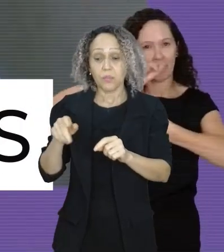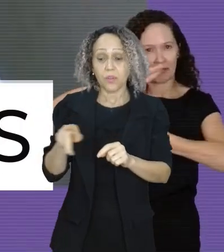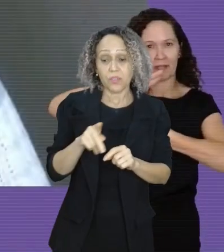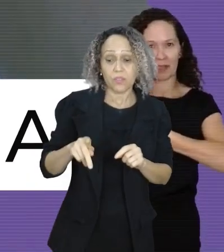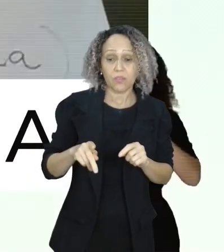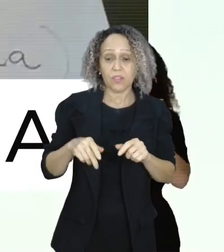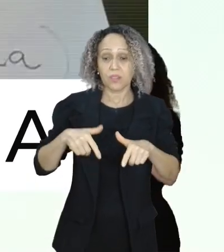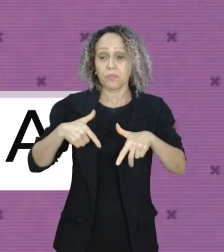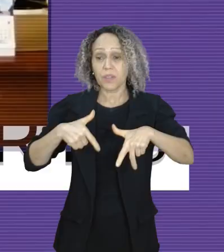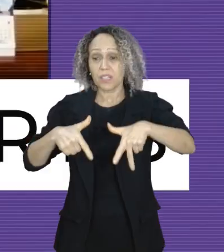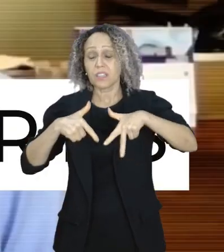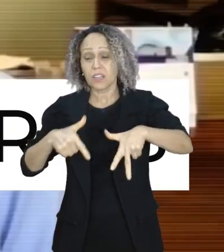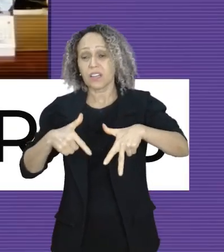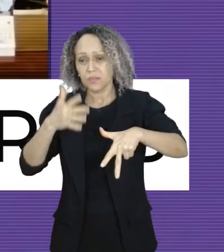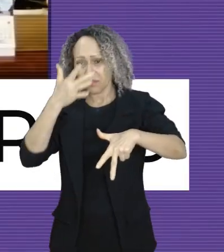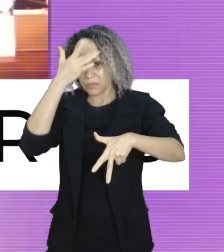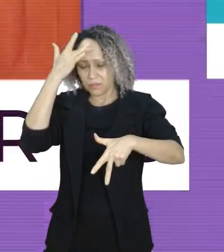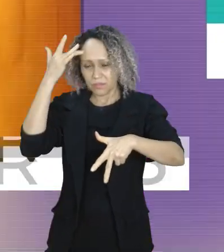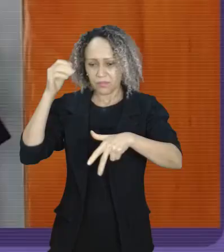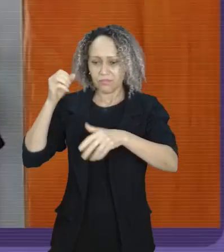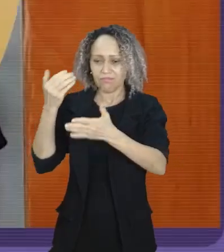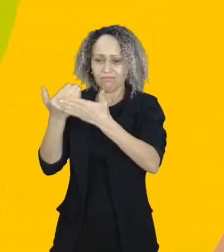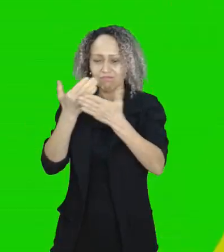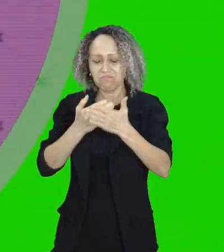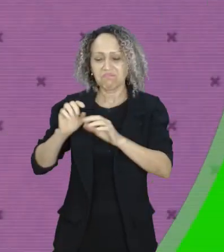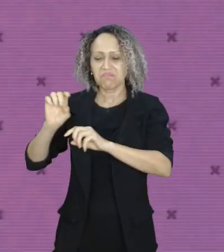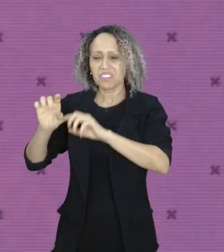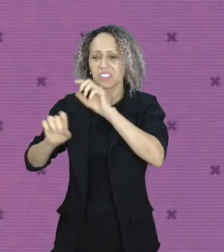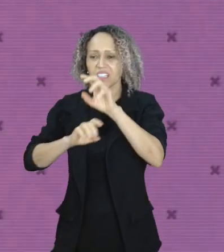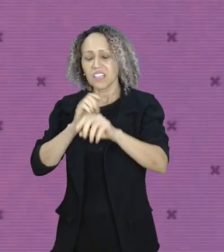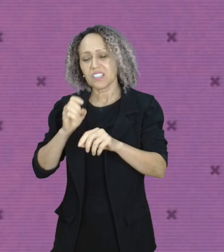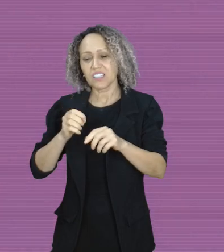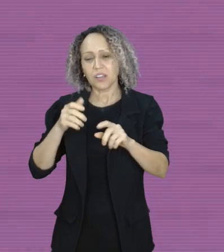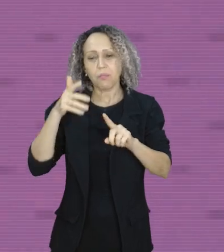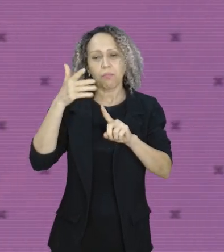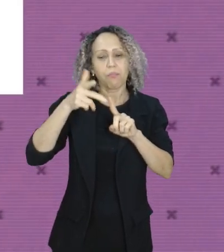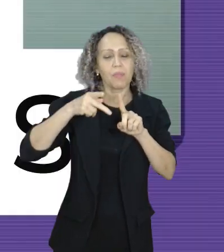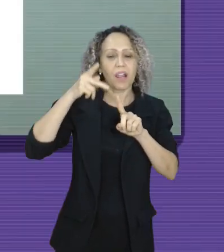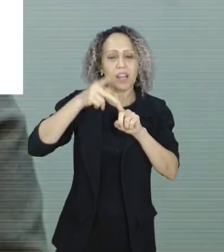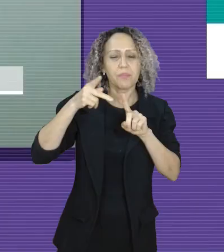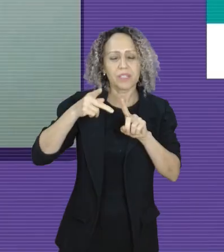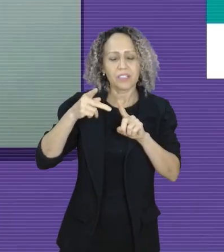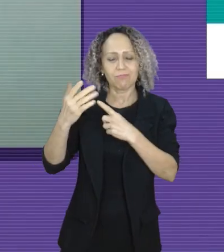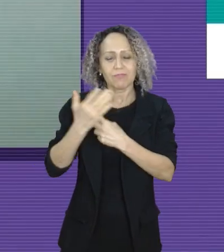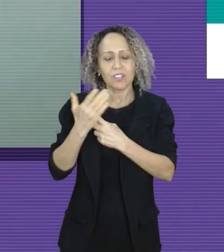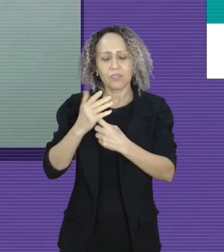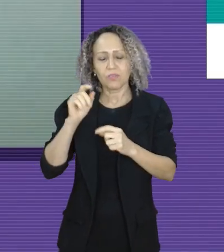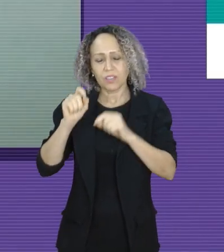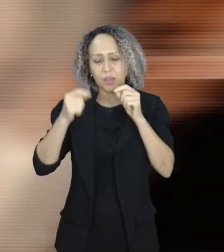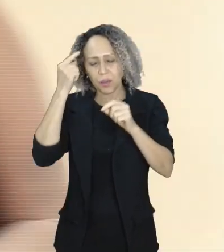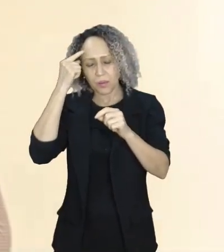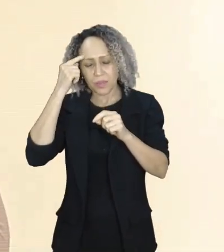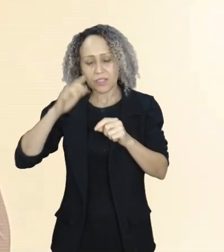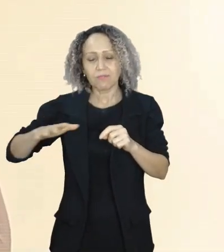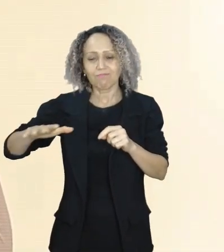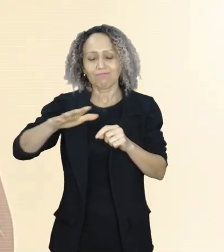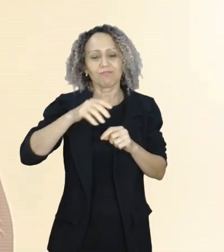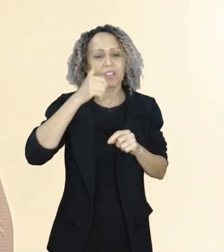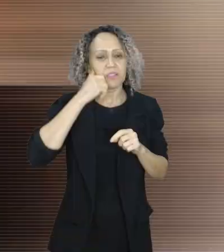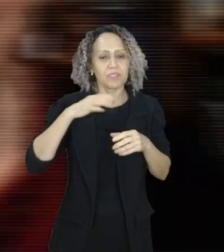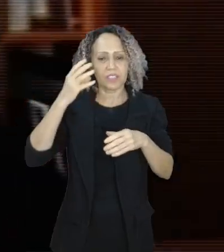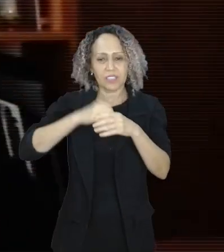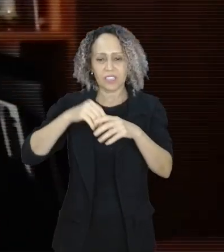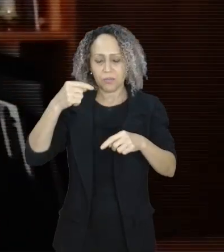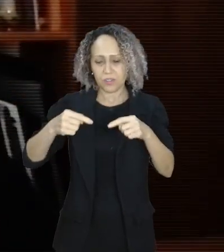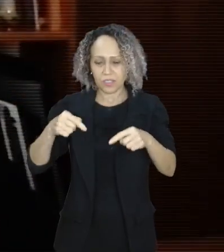militantes, especialistas e parlamentares nos ajudam a pensar cada vez mais os espaços femininos na política. E